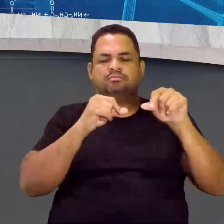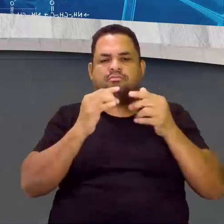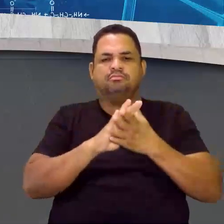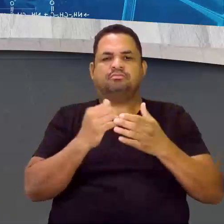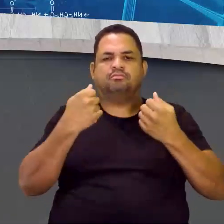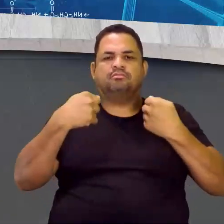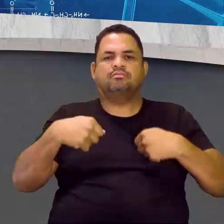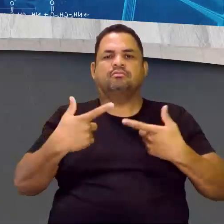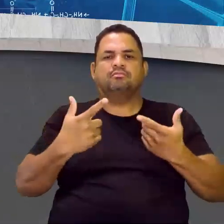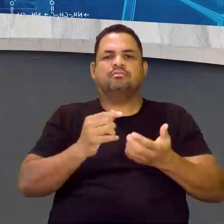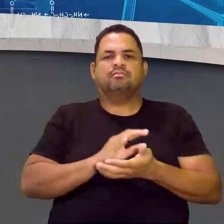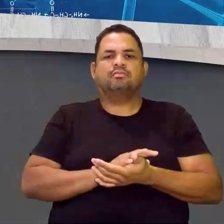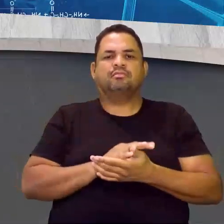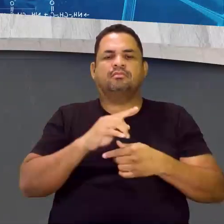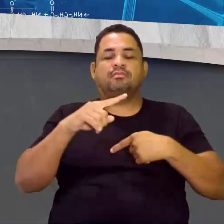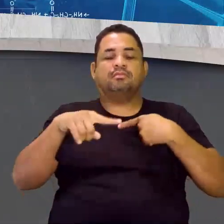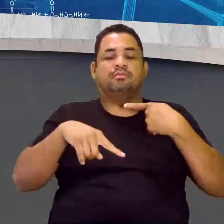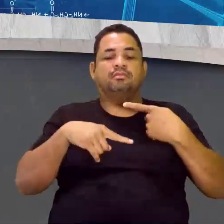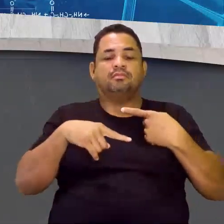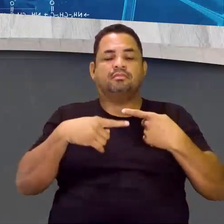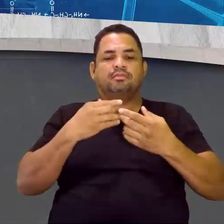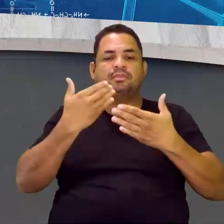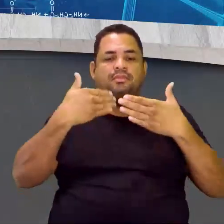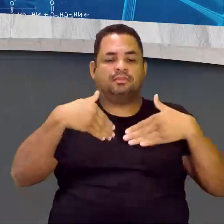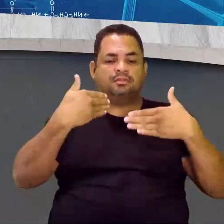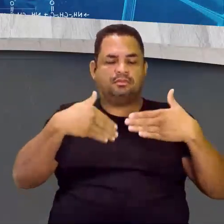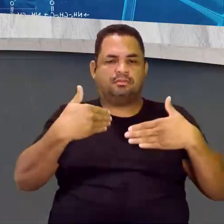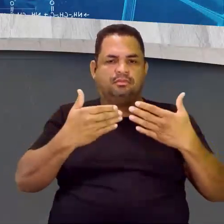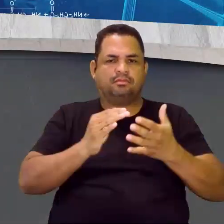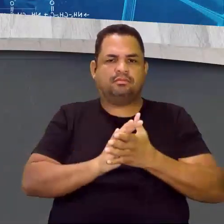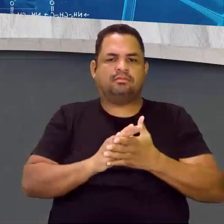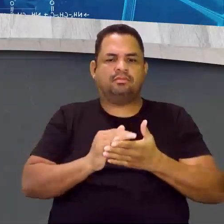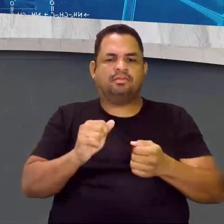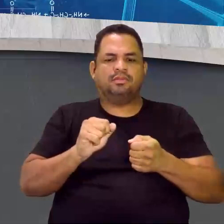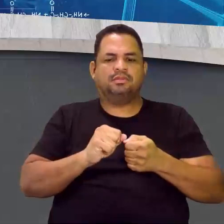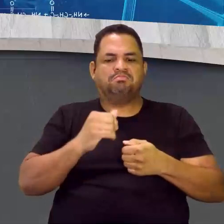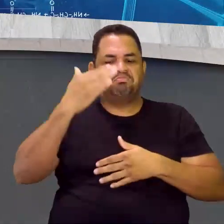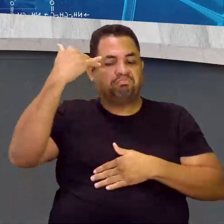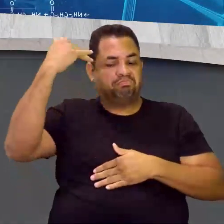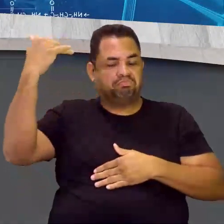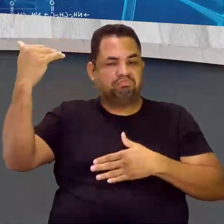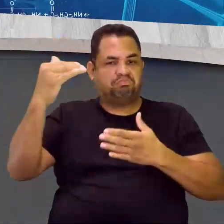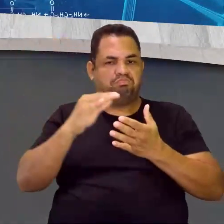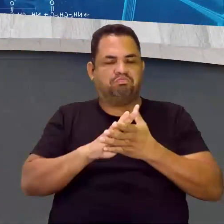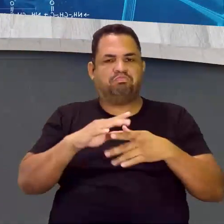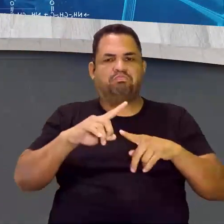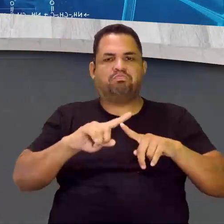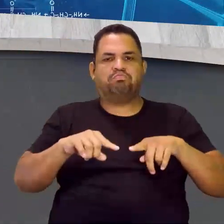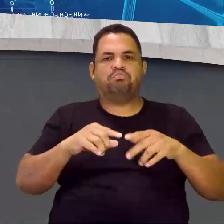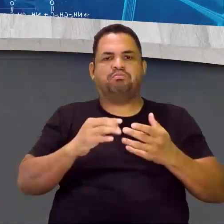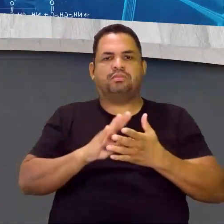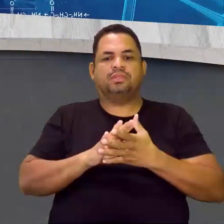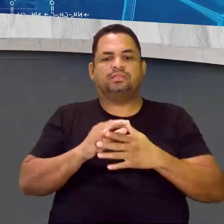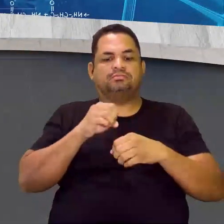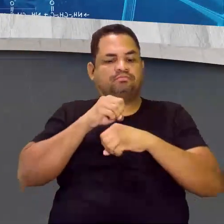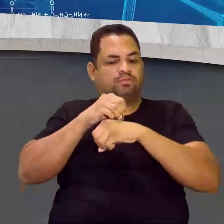que você possa, na prova, ter sucesso, tá bom? Mais um